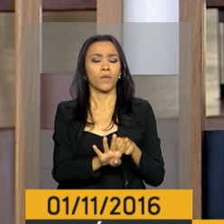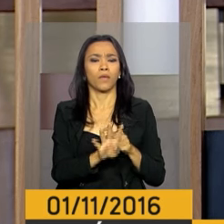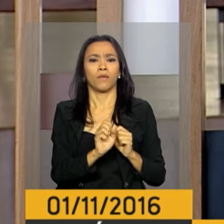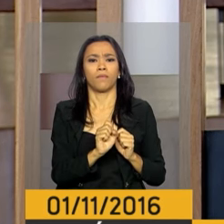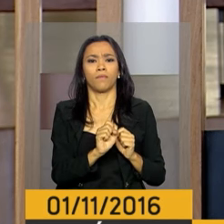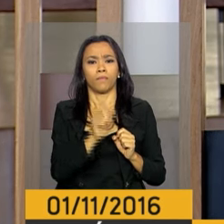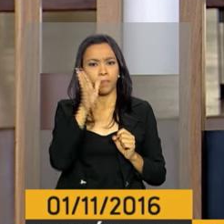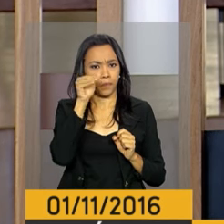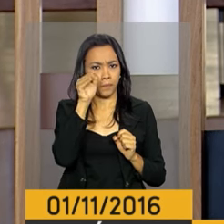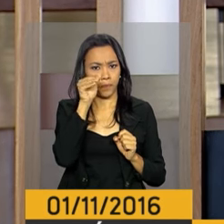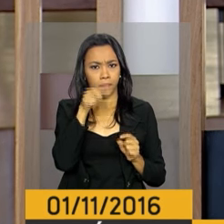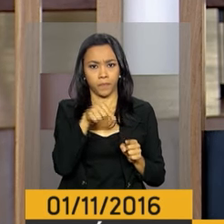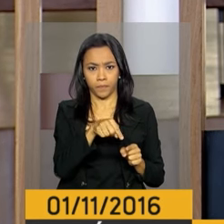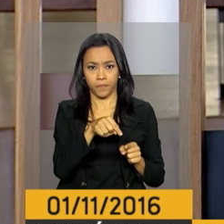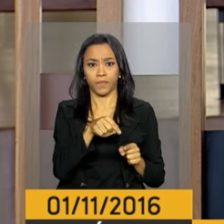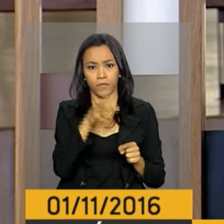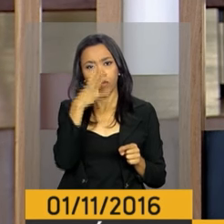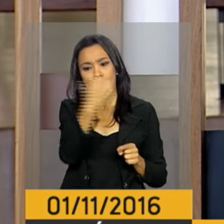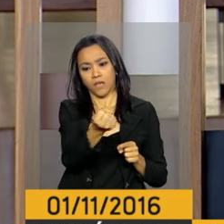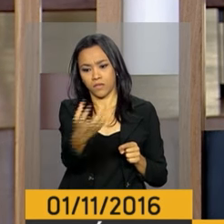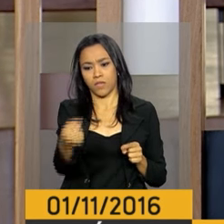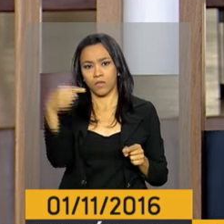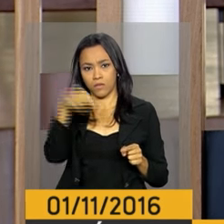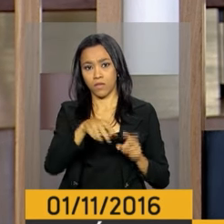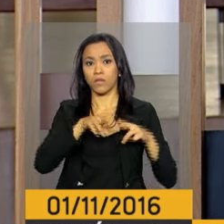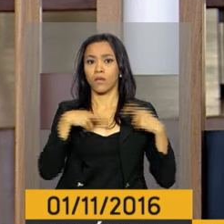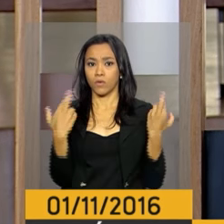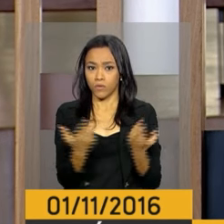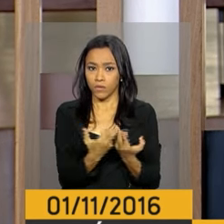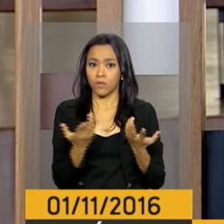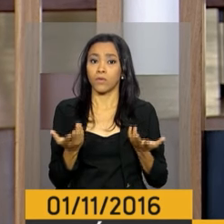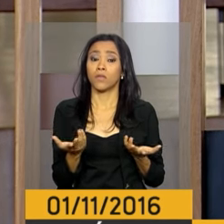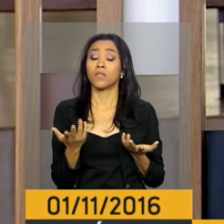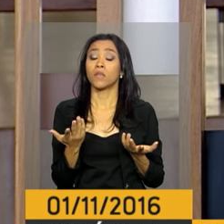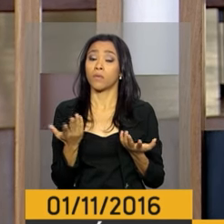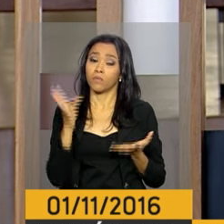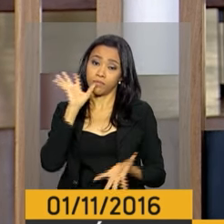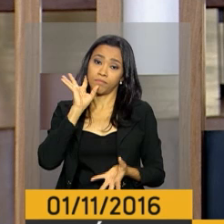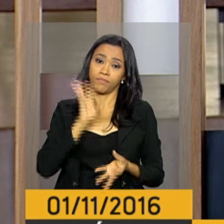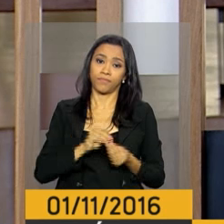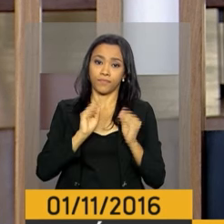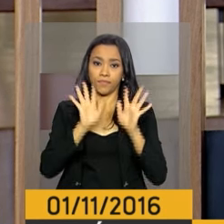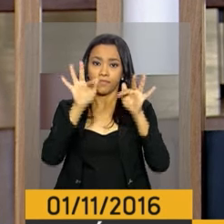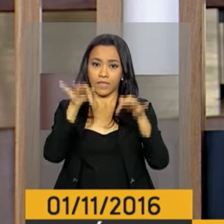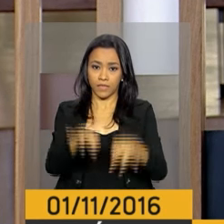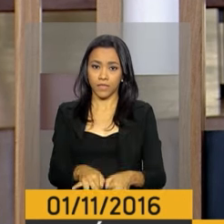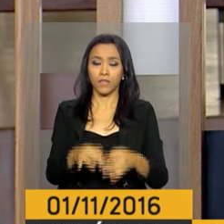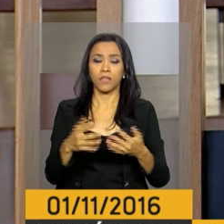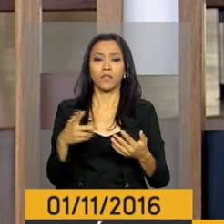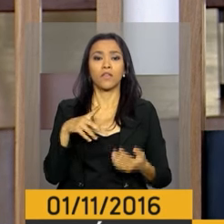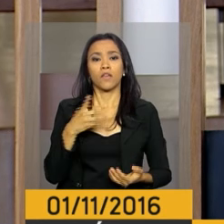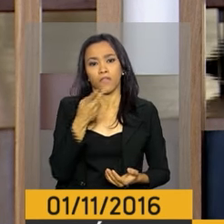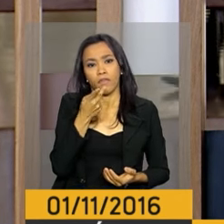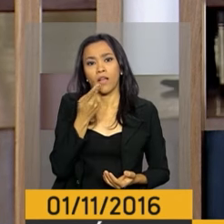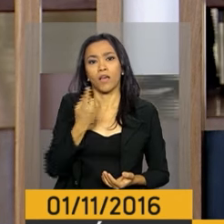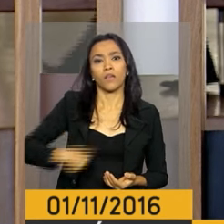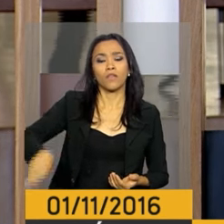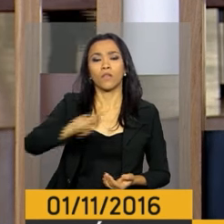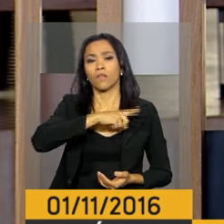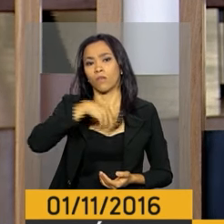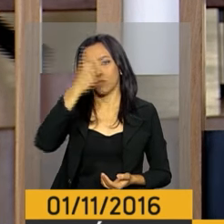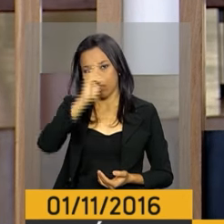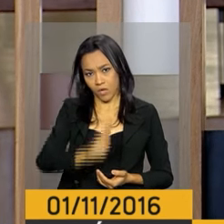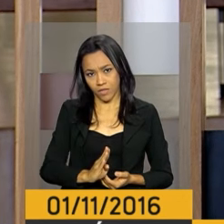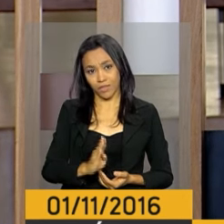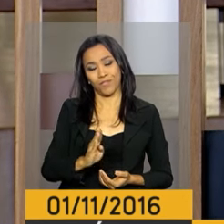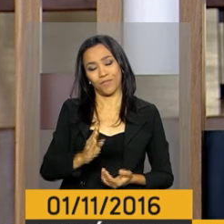admitidos nesta reunião. De modo que, em palavras finais, eu quero dizer que nós, brasileiros, tivemos a honra